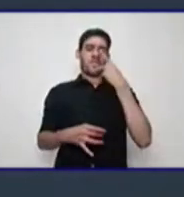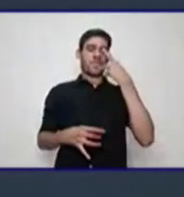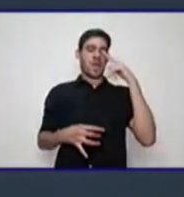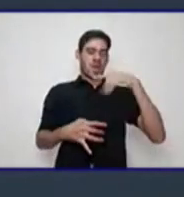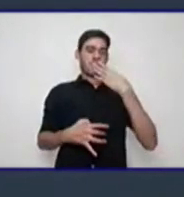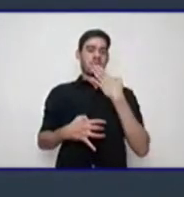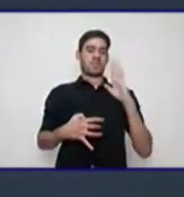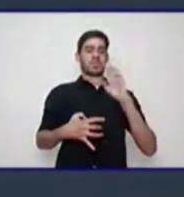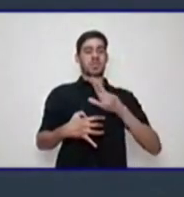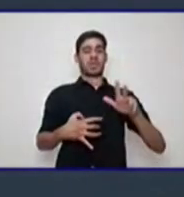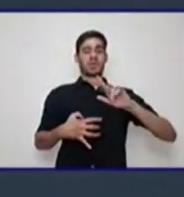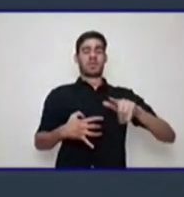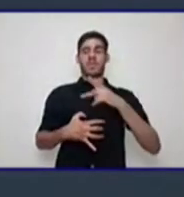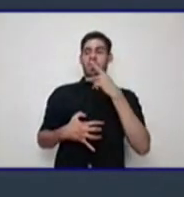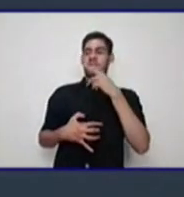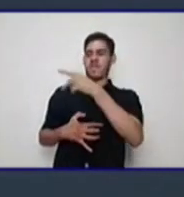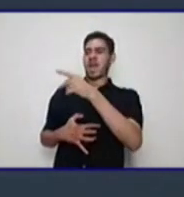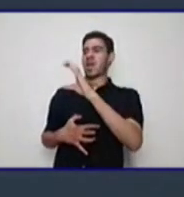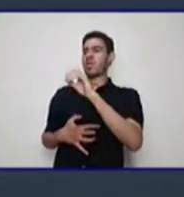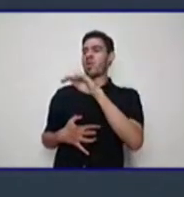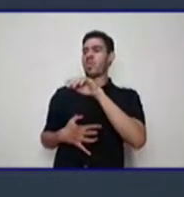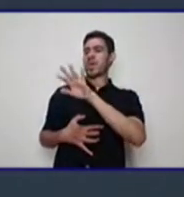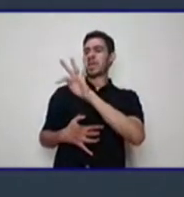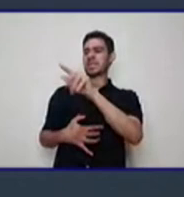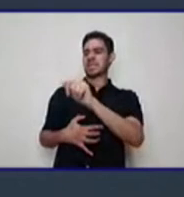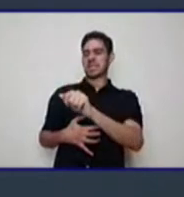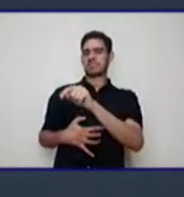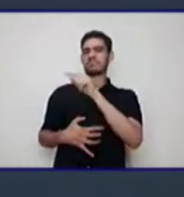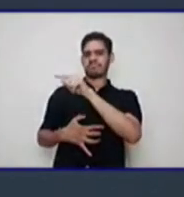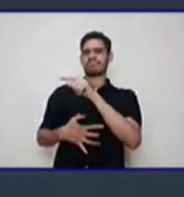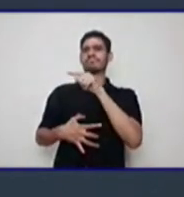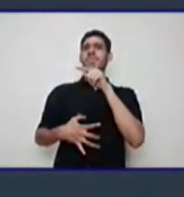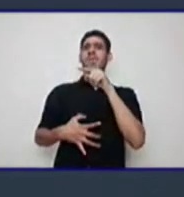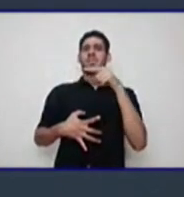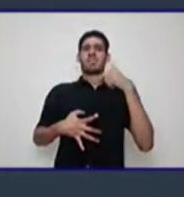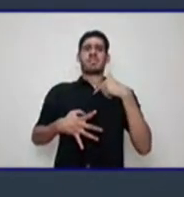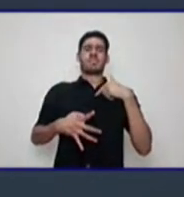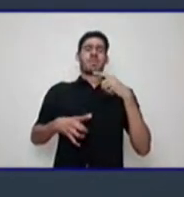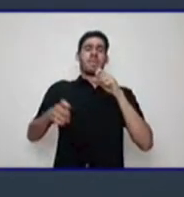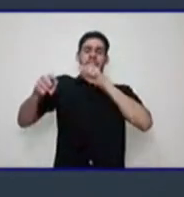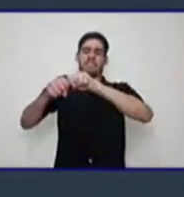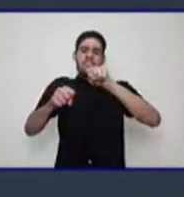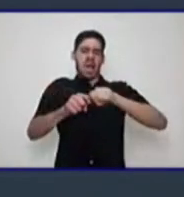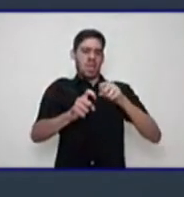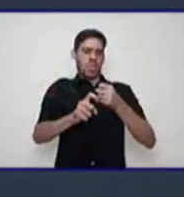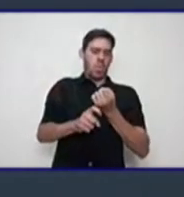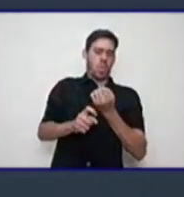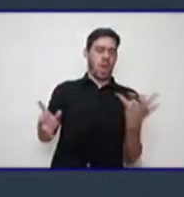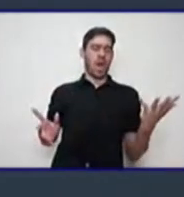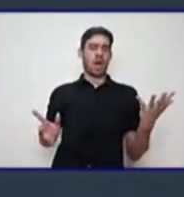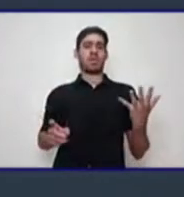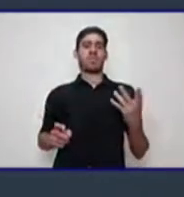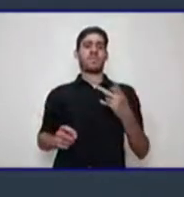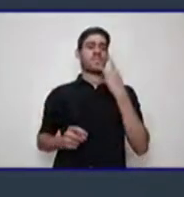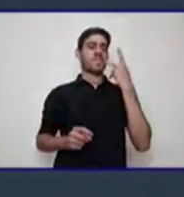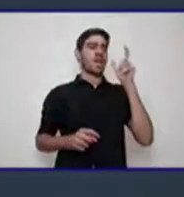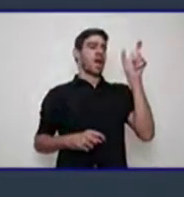candidato, fulano é comunista e Stalin matou não sei quantos milhões. Ou quando disser,